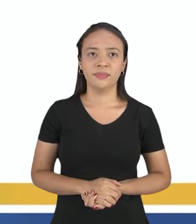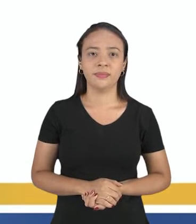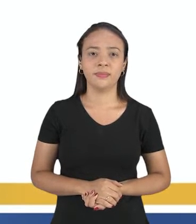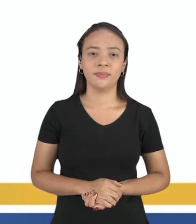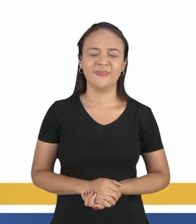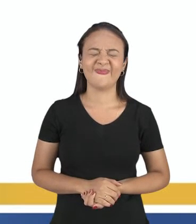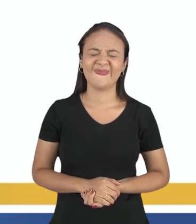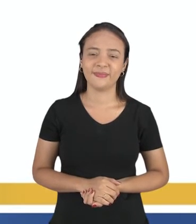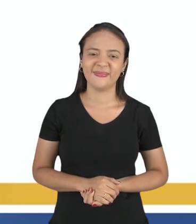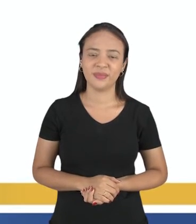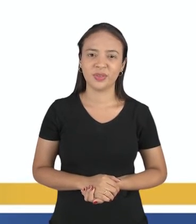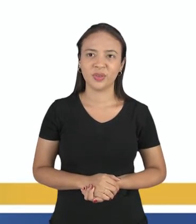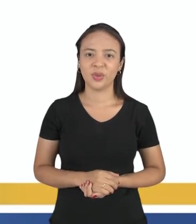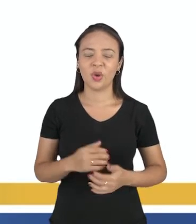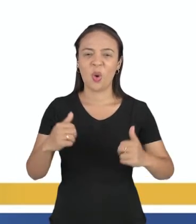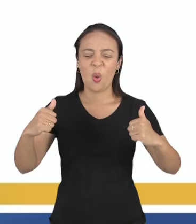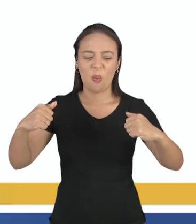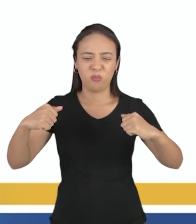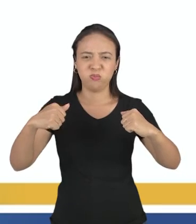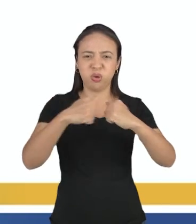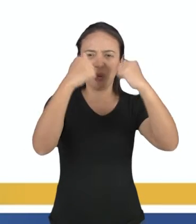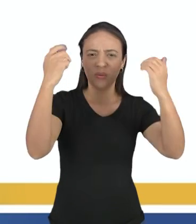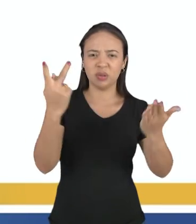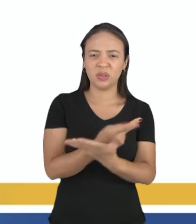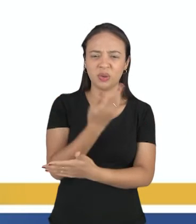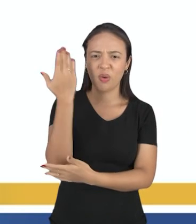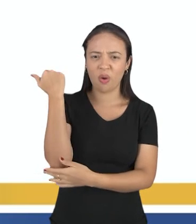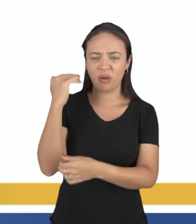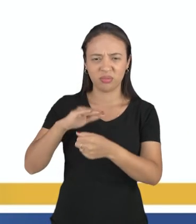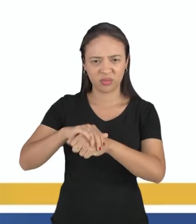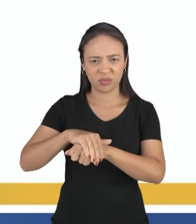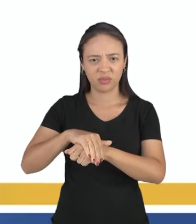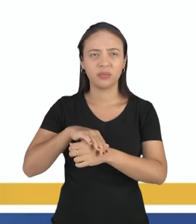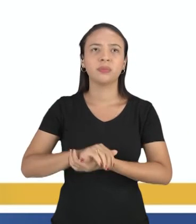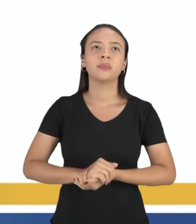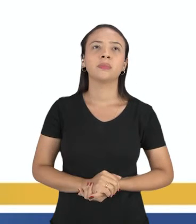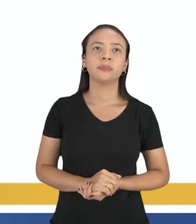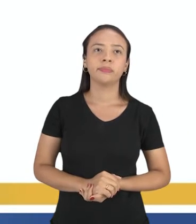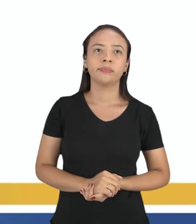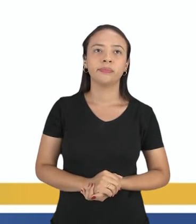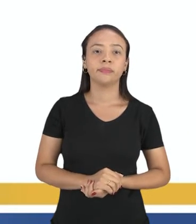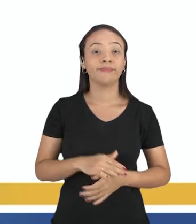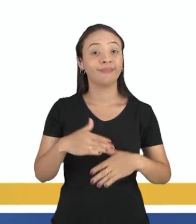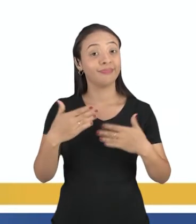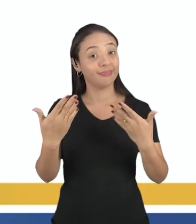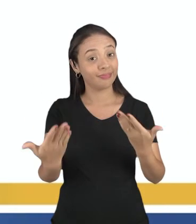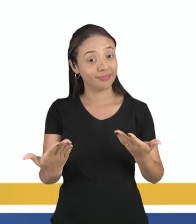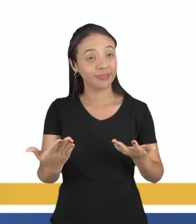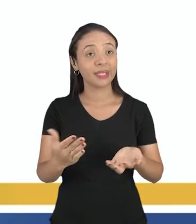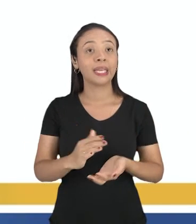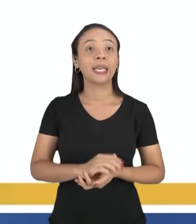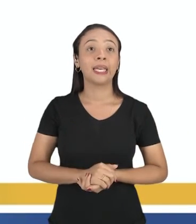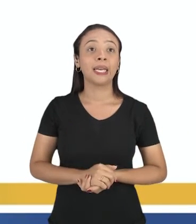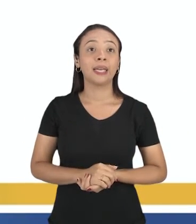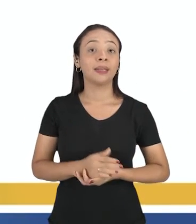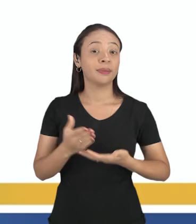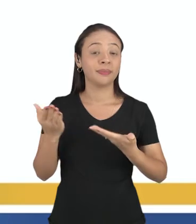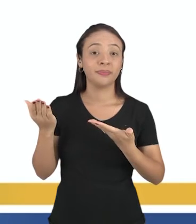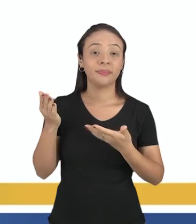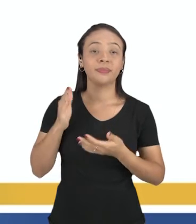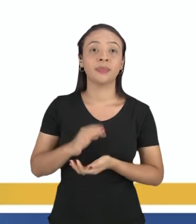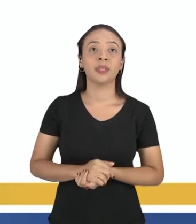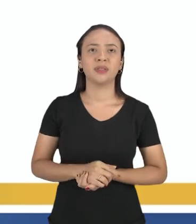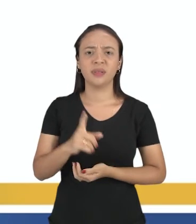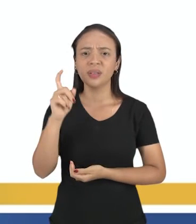O acidente aconteceu ontem à noite? Opa! Então, é isso,